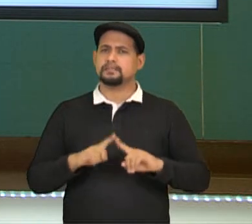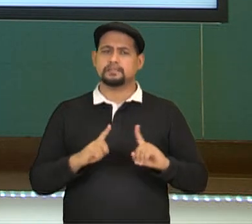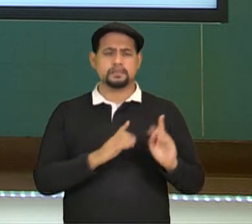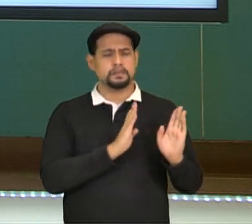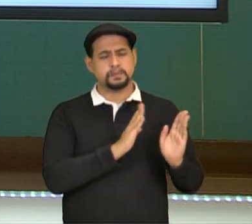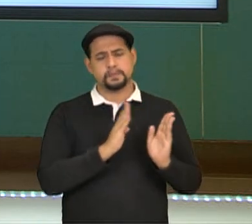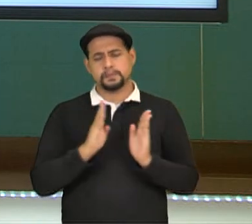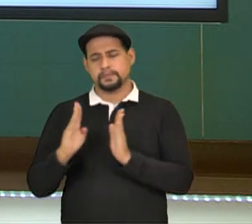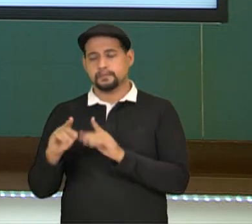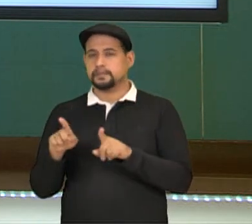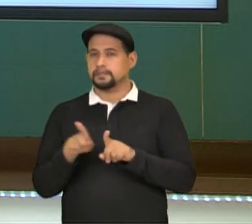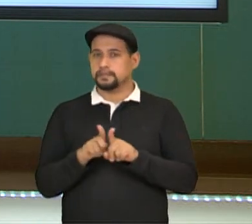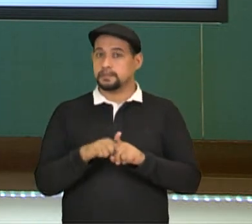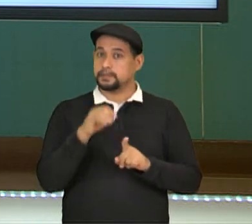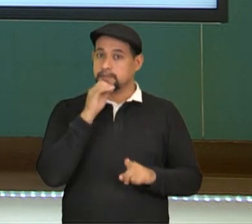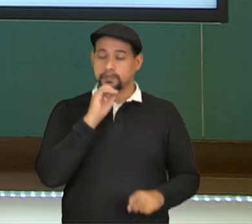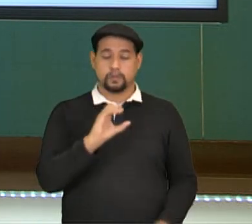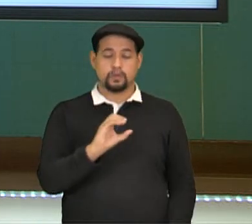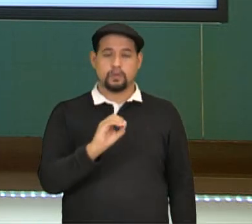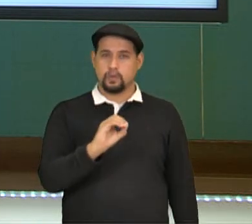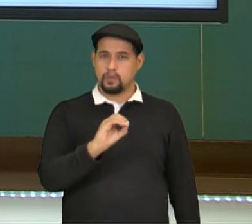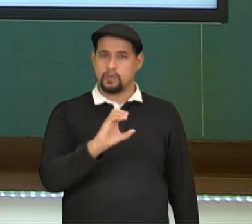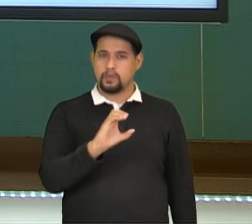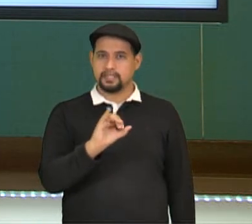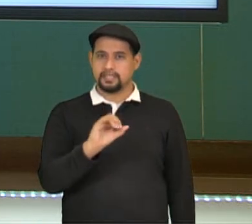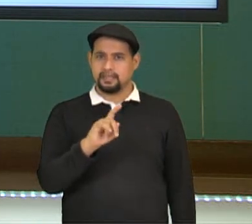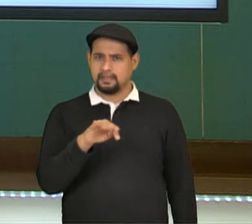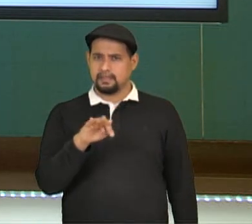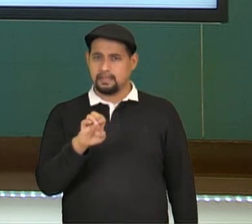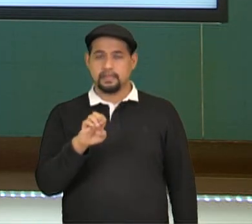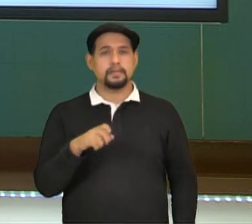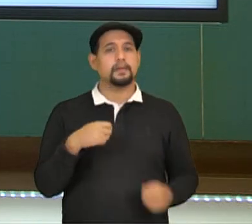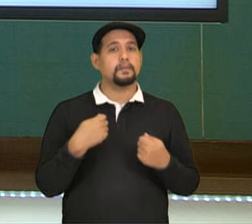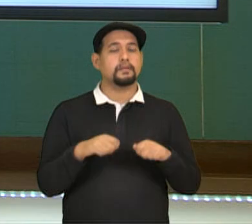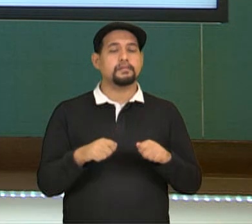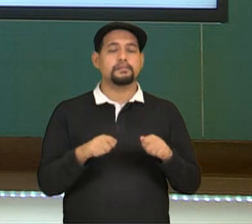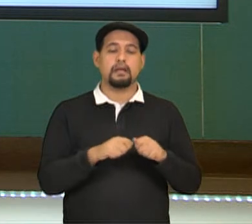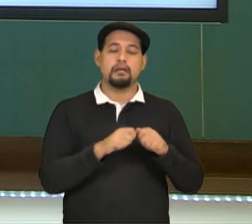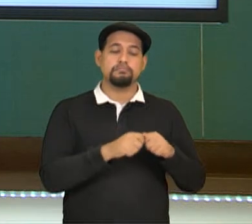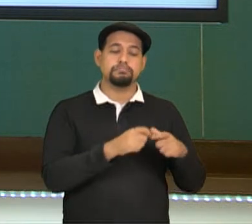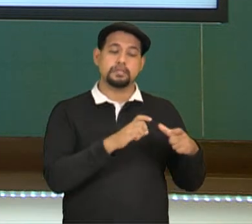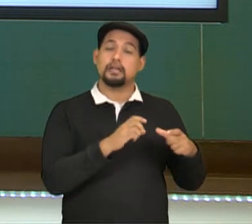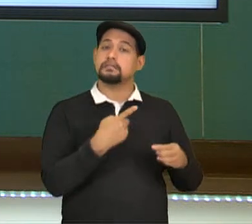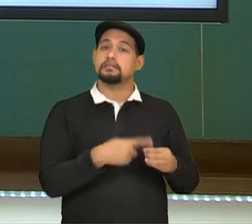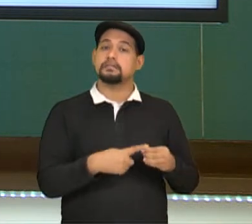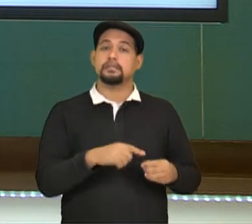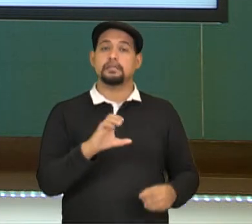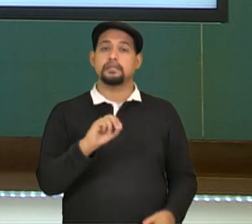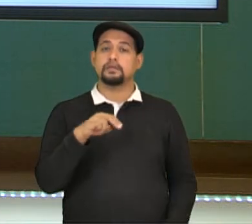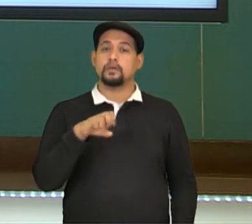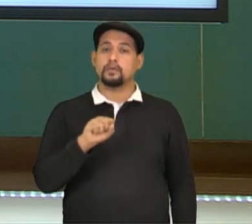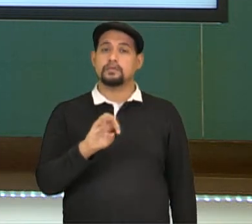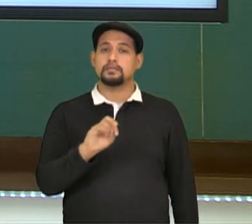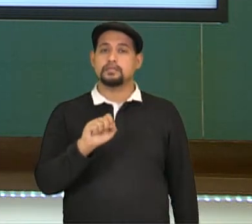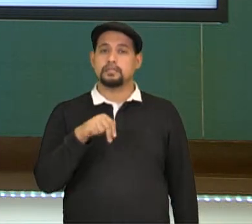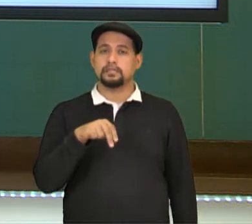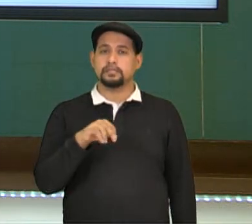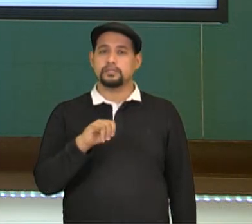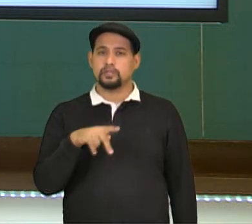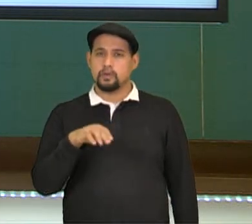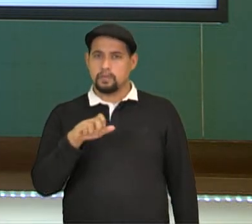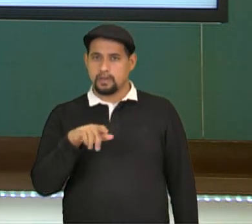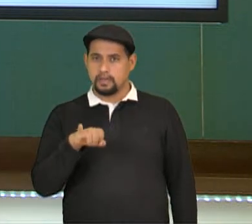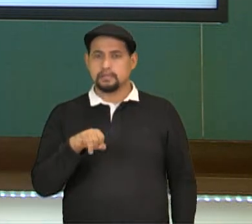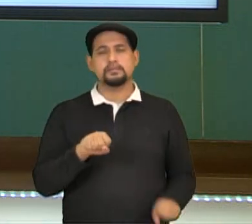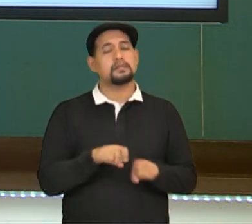passar mercadorias pro Ocidente, vindo do Oriente, tem que passar por Constantinopla, né? Constantinopla vai ser então chamada assim dessa porta do